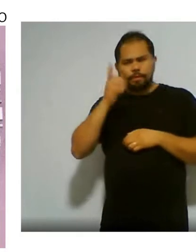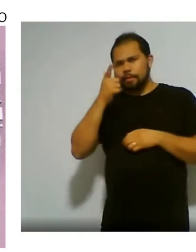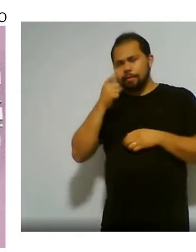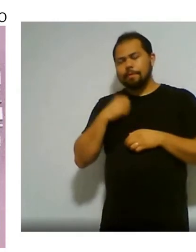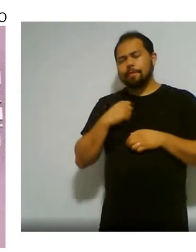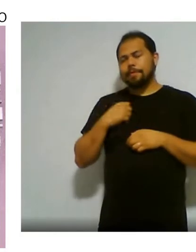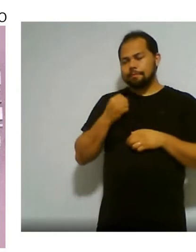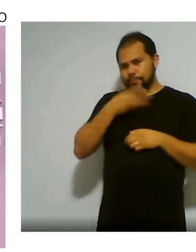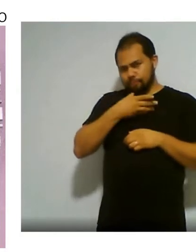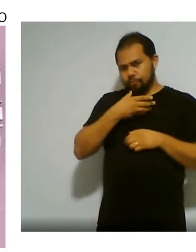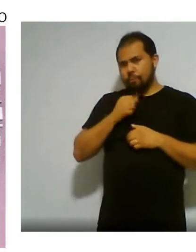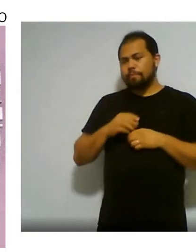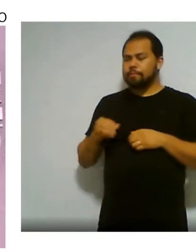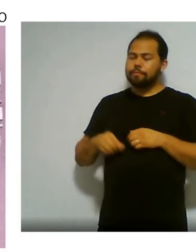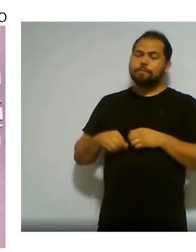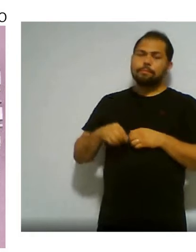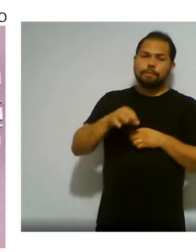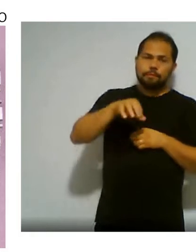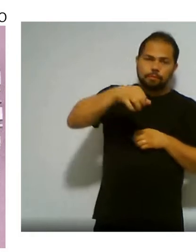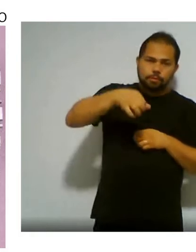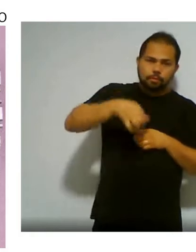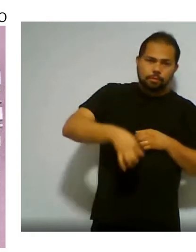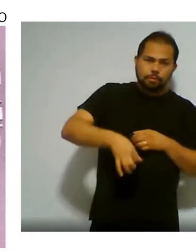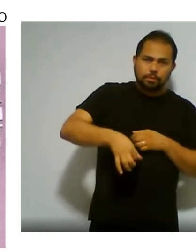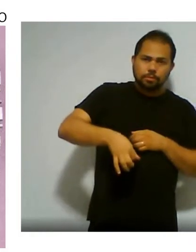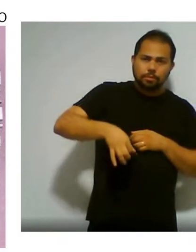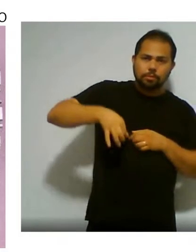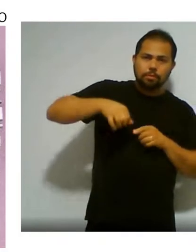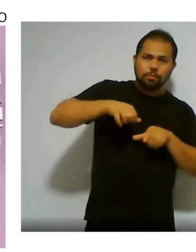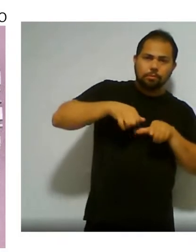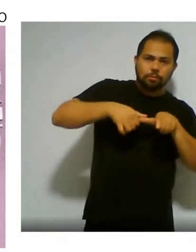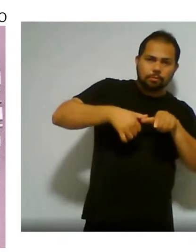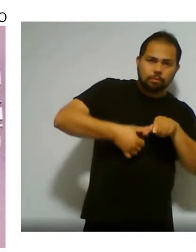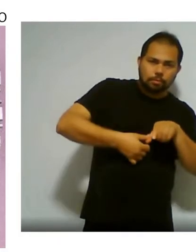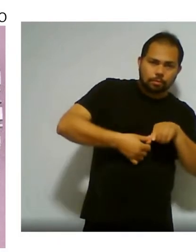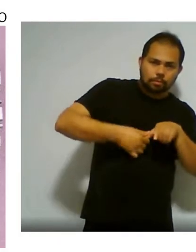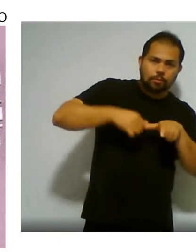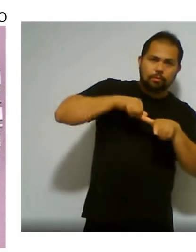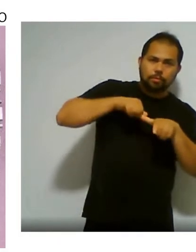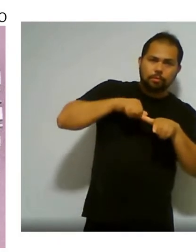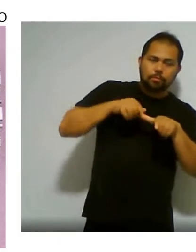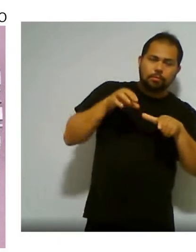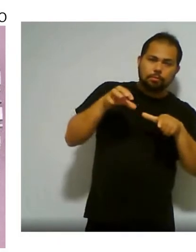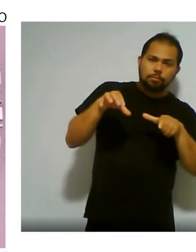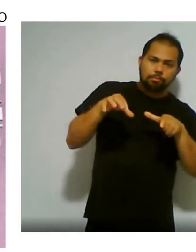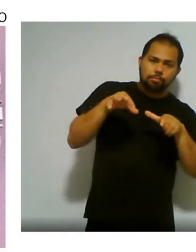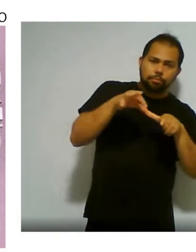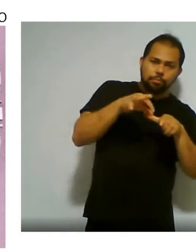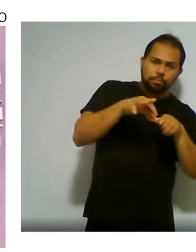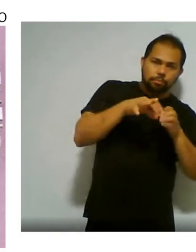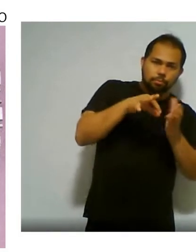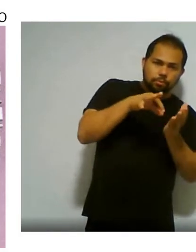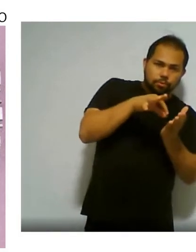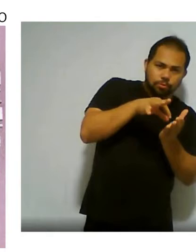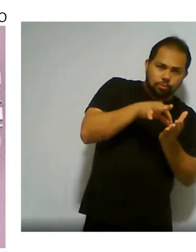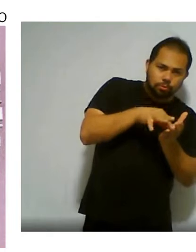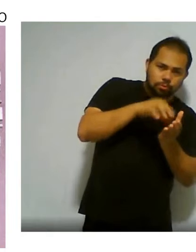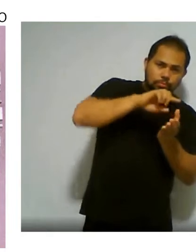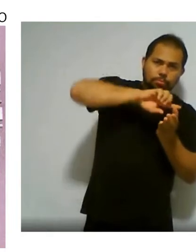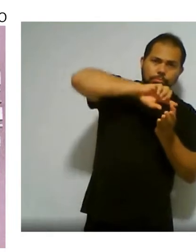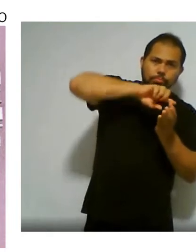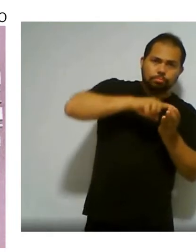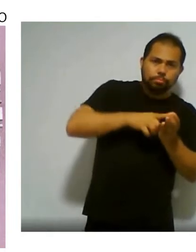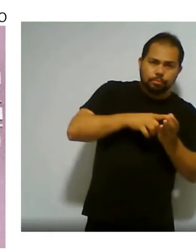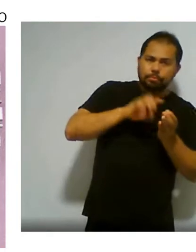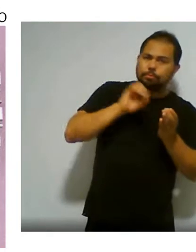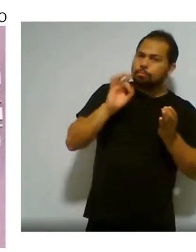processador, abaixa a alavanca, pronto, ele está preso. Você não vai precisar no futuro mais tirar esse processador daí. A não ser que ele queime, a não ser que você